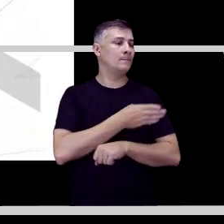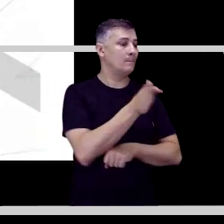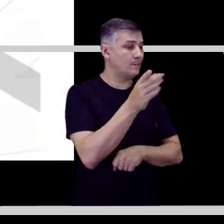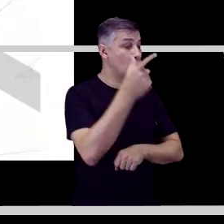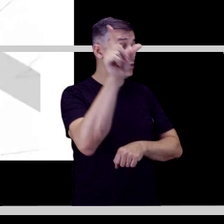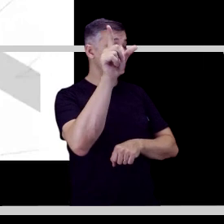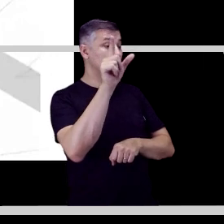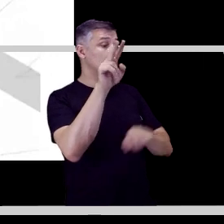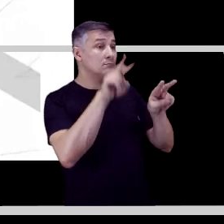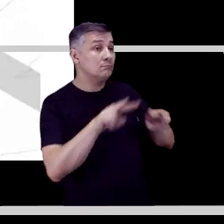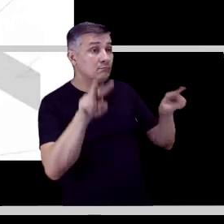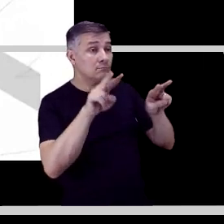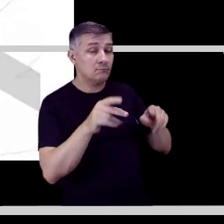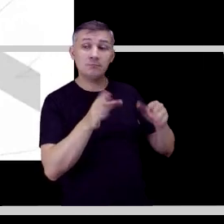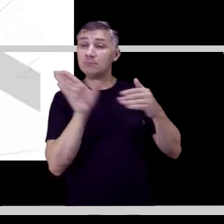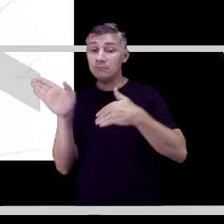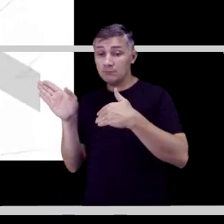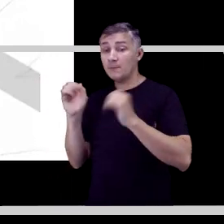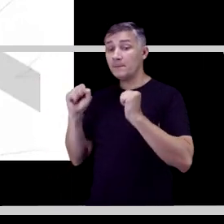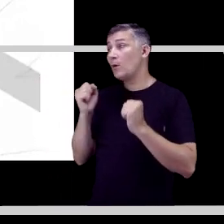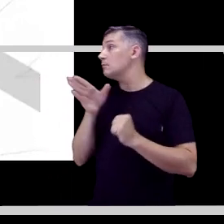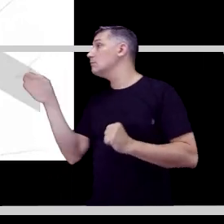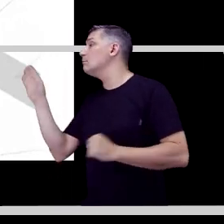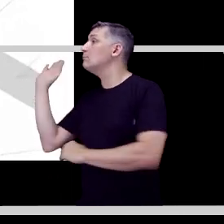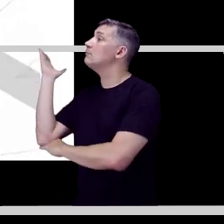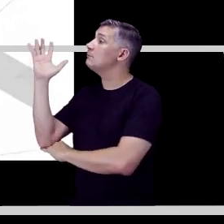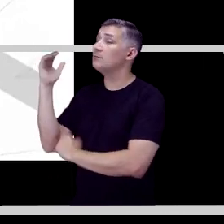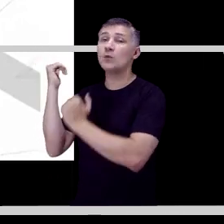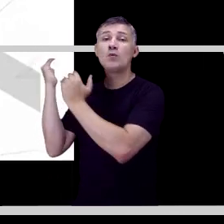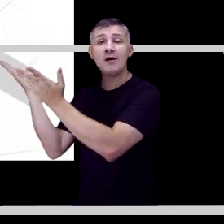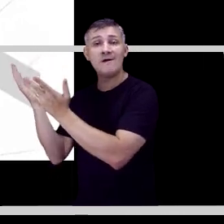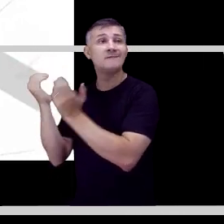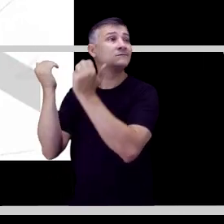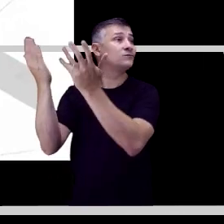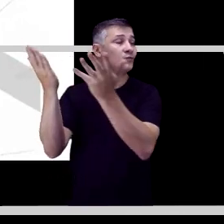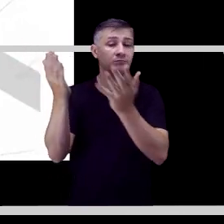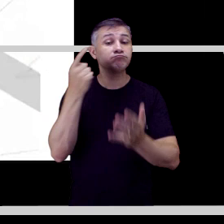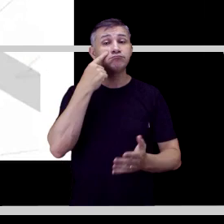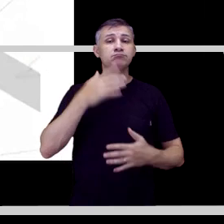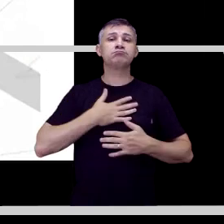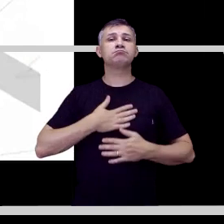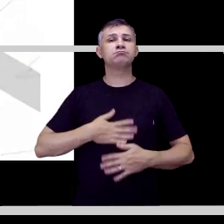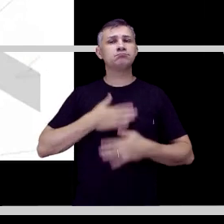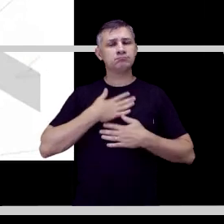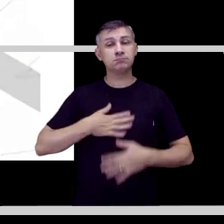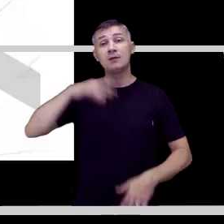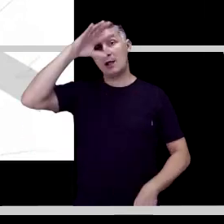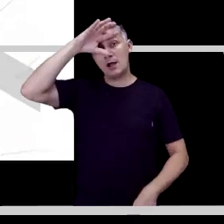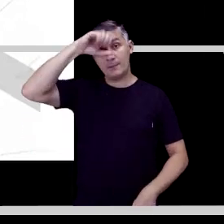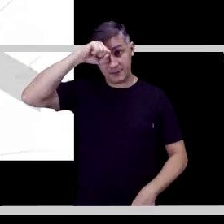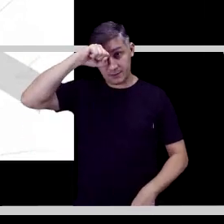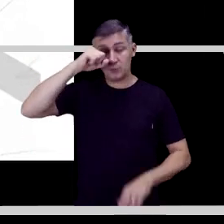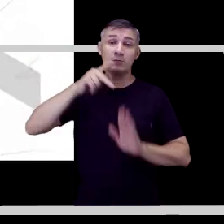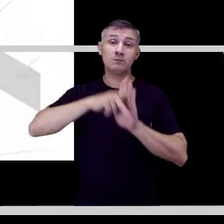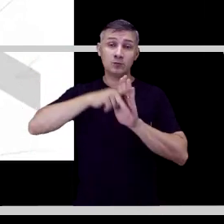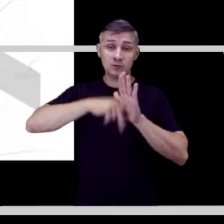primeiro, criar uma pausa entre as narrativas expositivas, e dessa pausa você tem uma vista para a paisagem, você pode